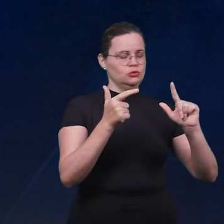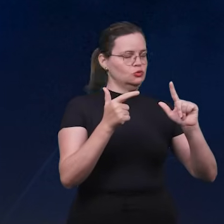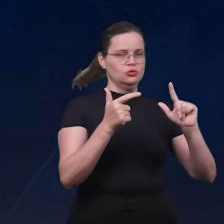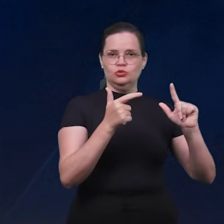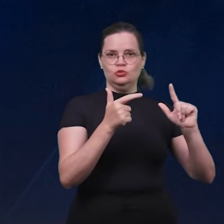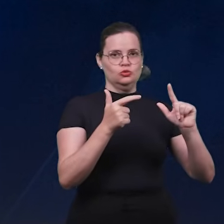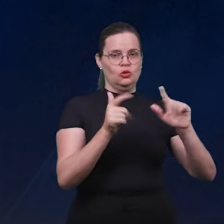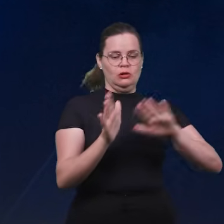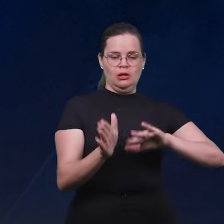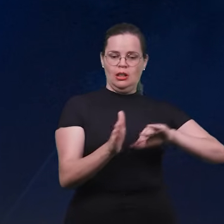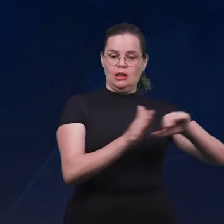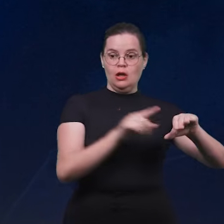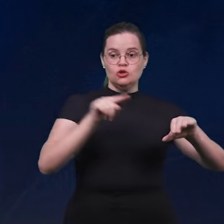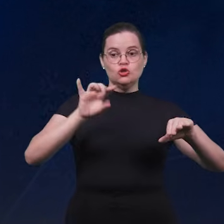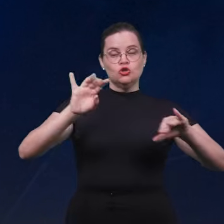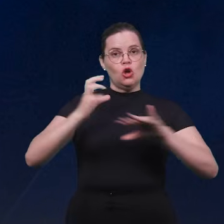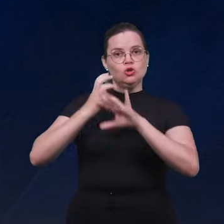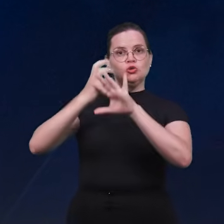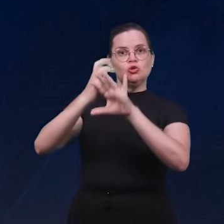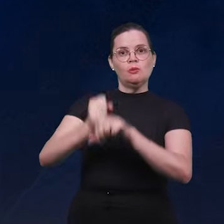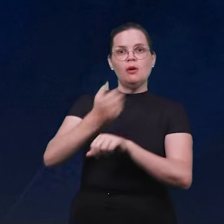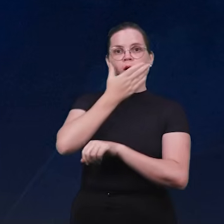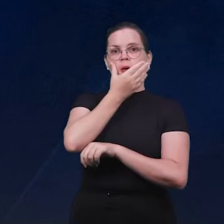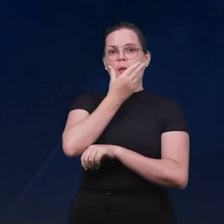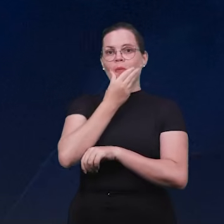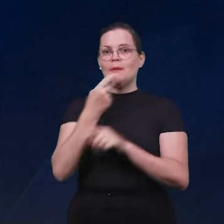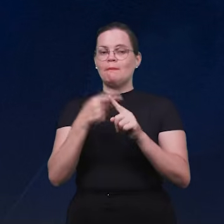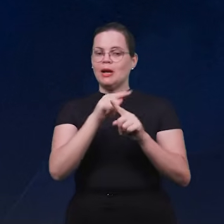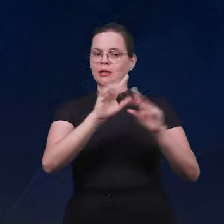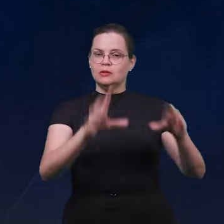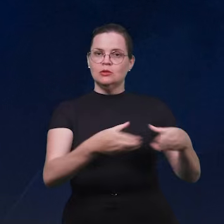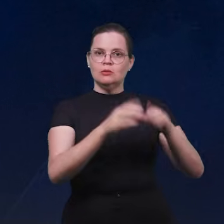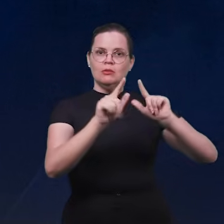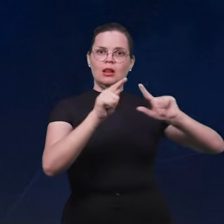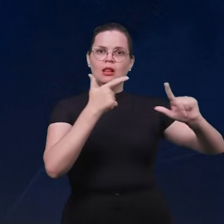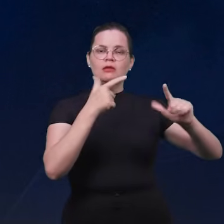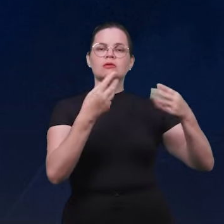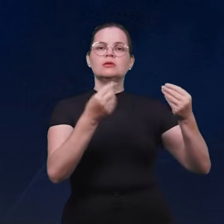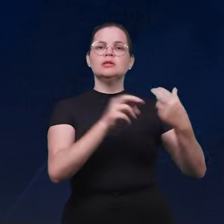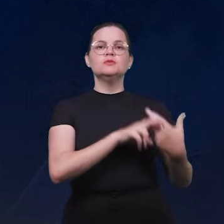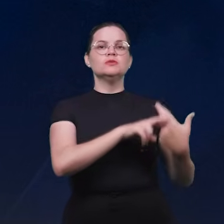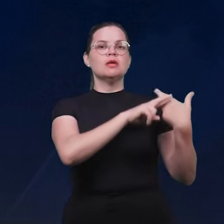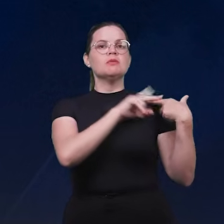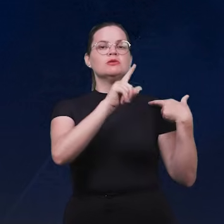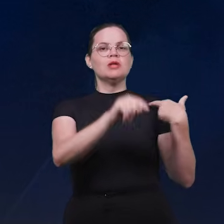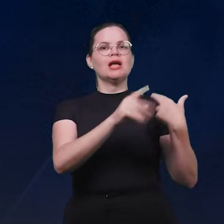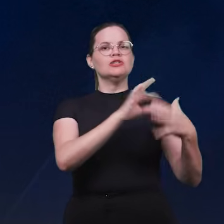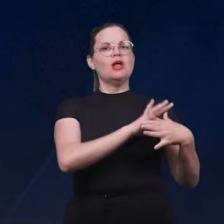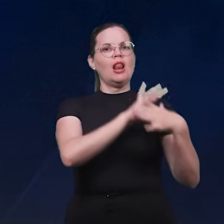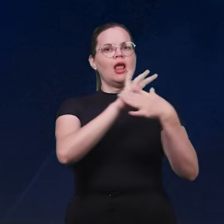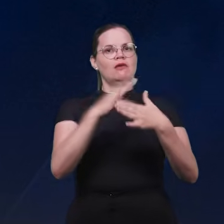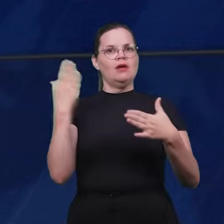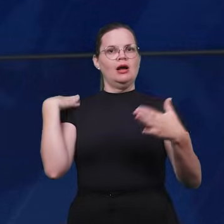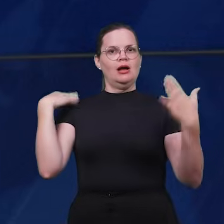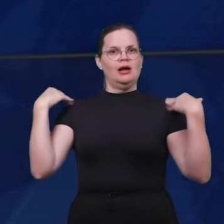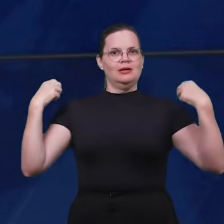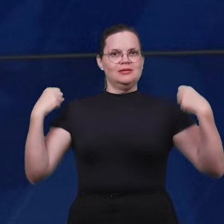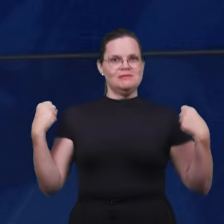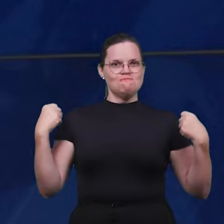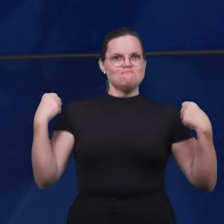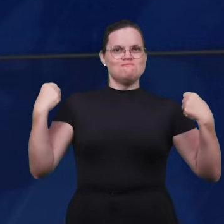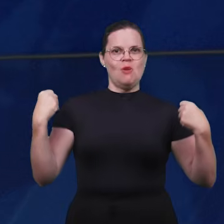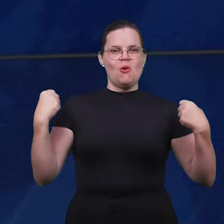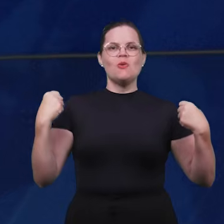com a responsabilidade de administrar o transporte do tabernáculo e dos seus pertences. E está